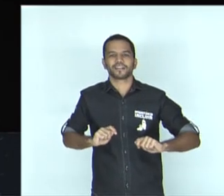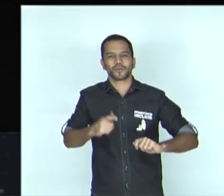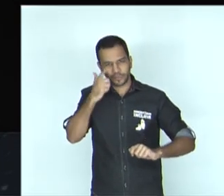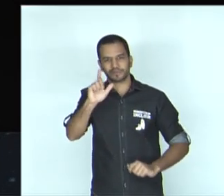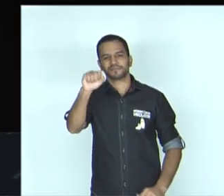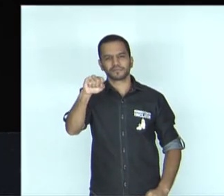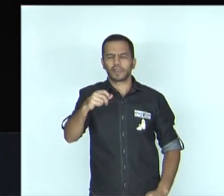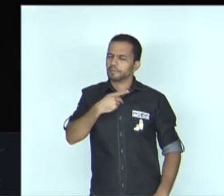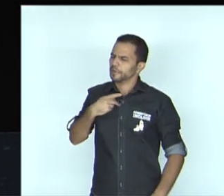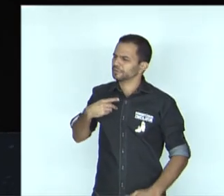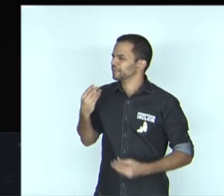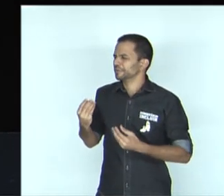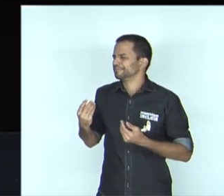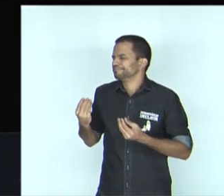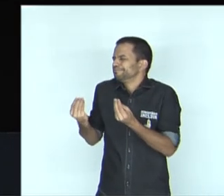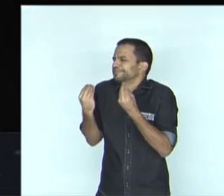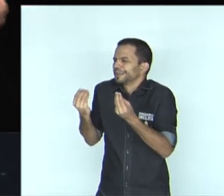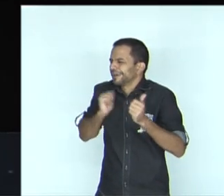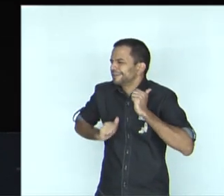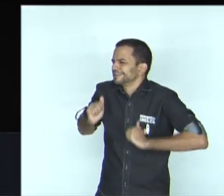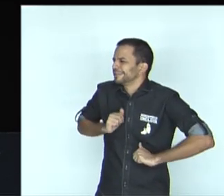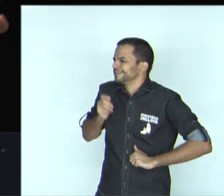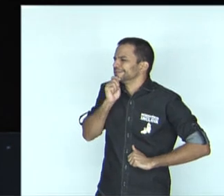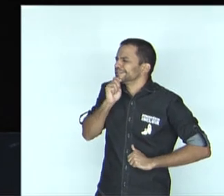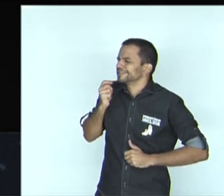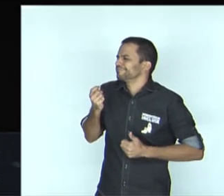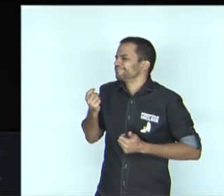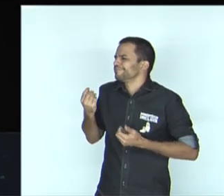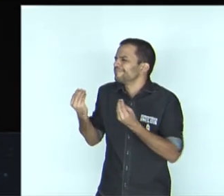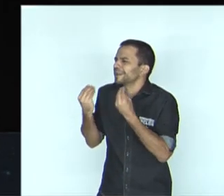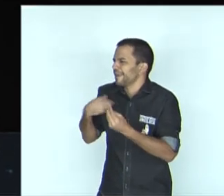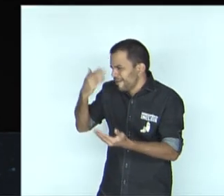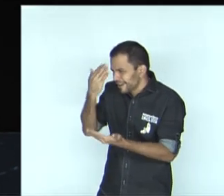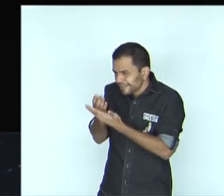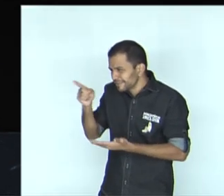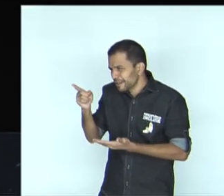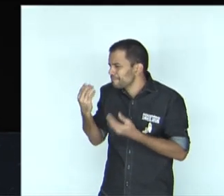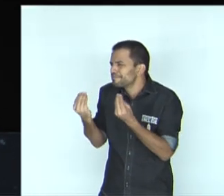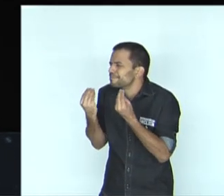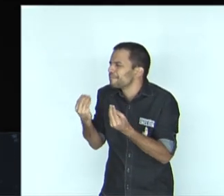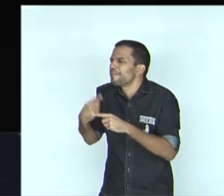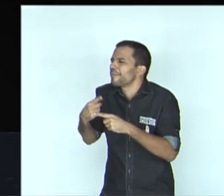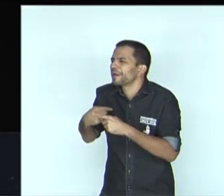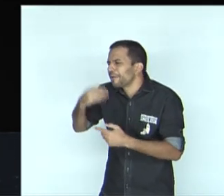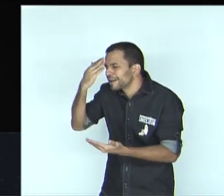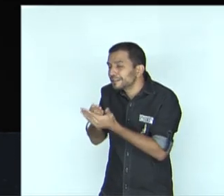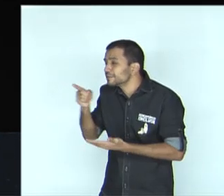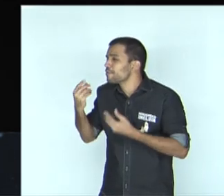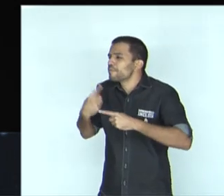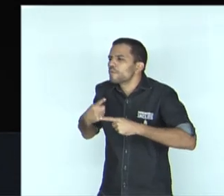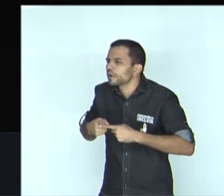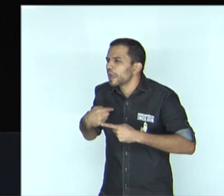por que que eu devo vencer a ansiedade? Por que que eu devo acreditar no que o Senhor está dizendo? Por que que eu posso, a partir de